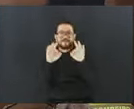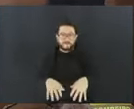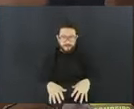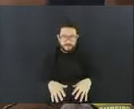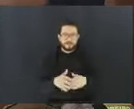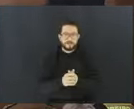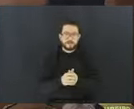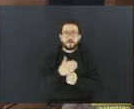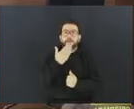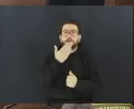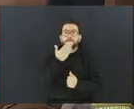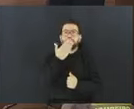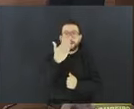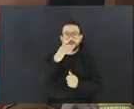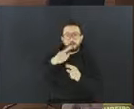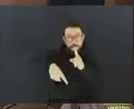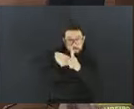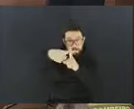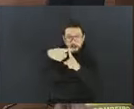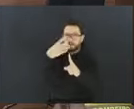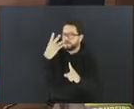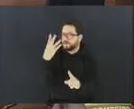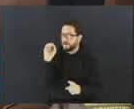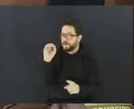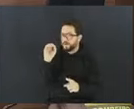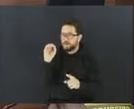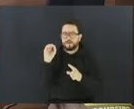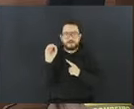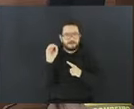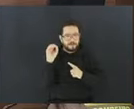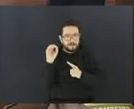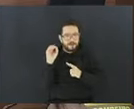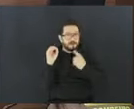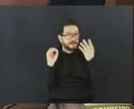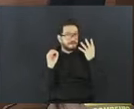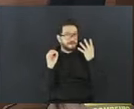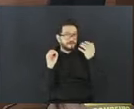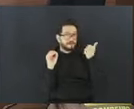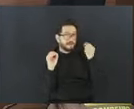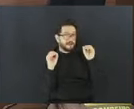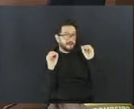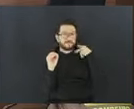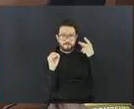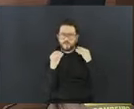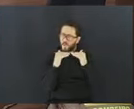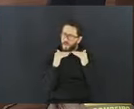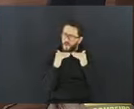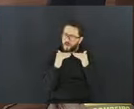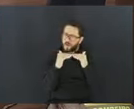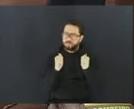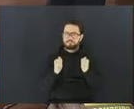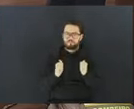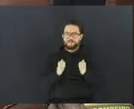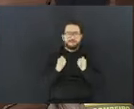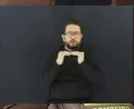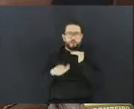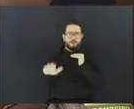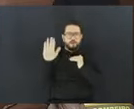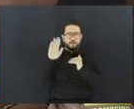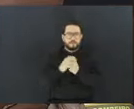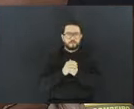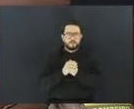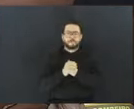minutos, que ainda nós temos 10 vereadores inscritos. Vereadores que forem favoráveis, permaneçam como estão, contrários, levantem a mão. Aprovado, então, mais